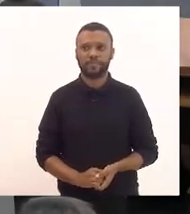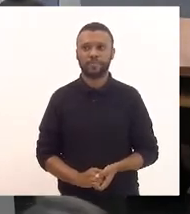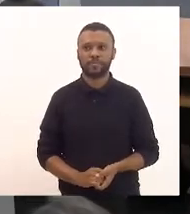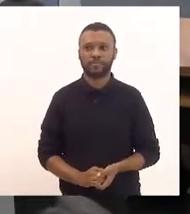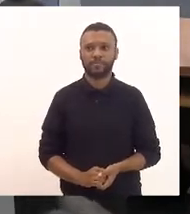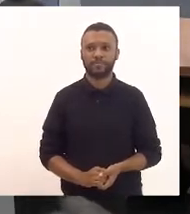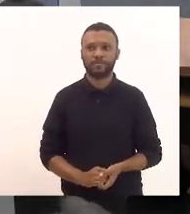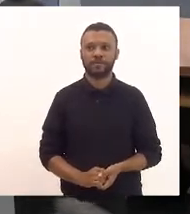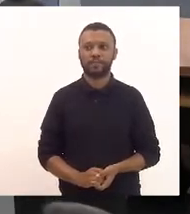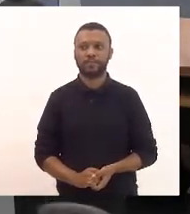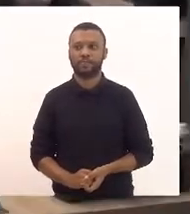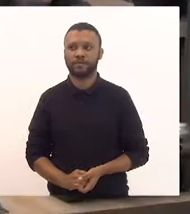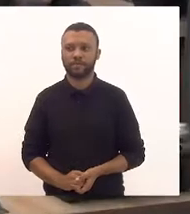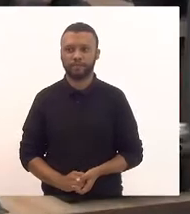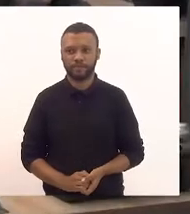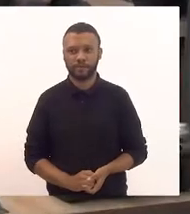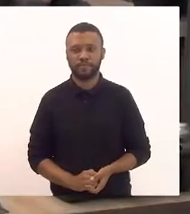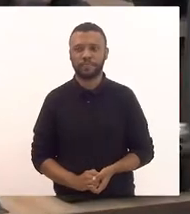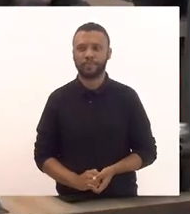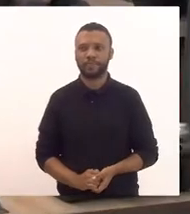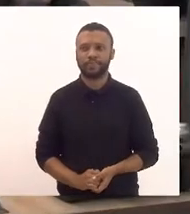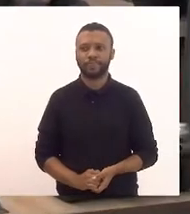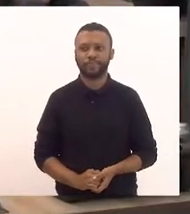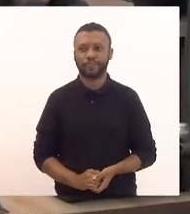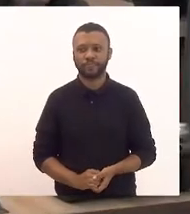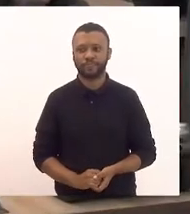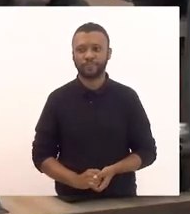Eu não eu não